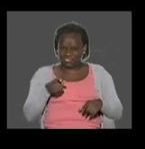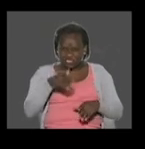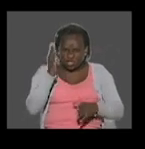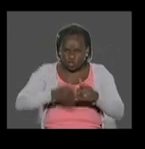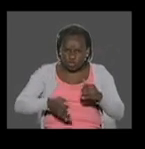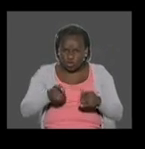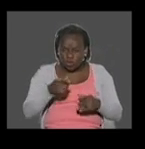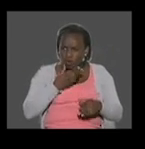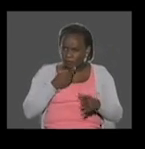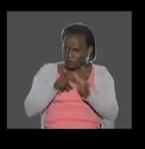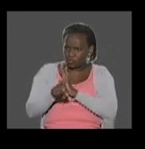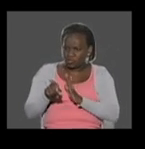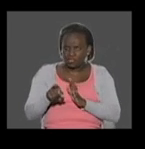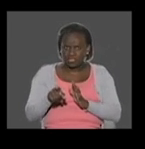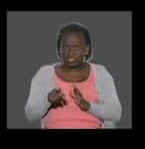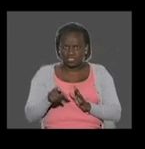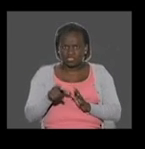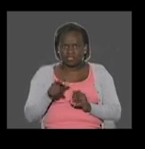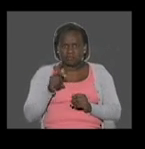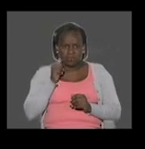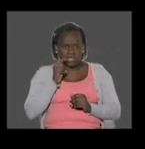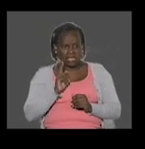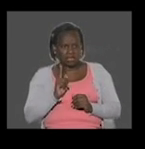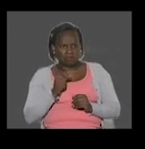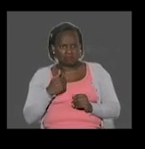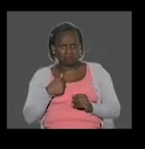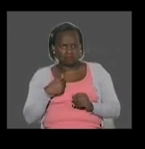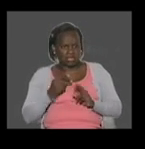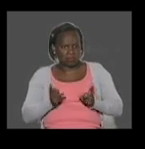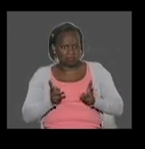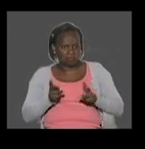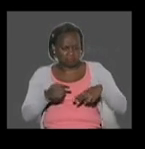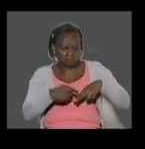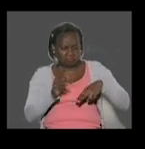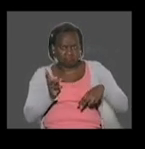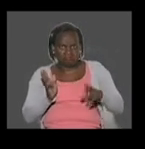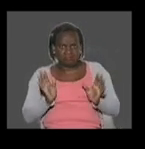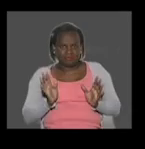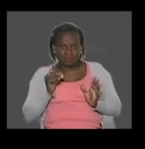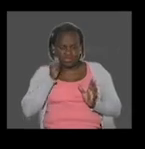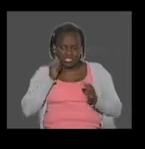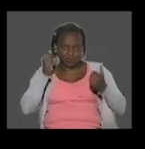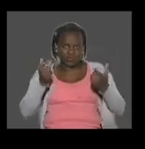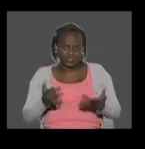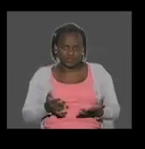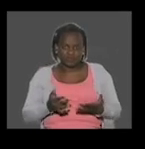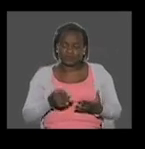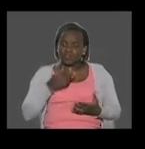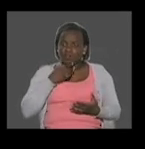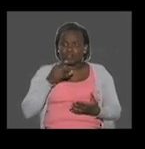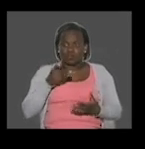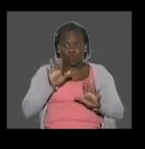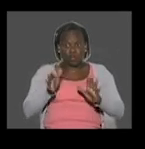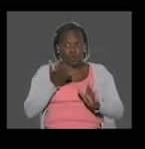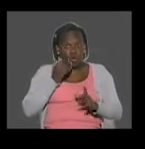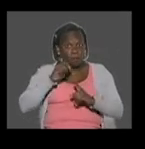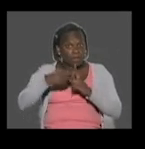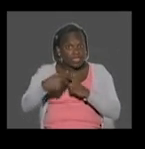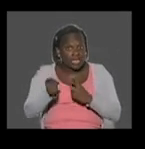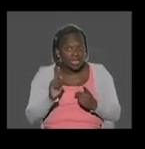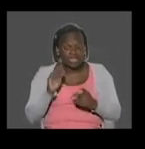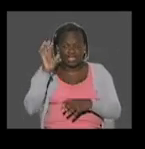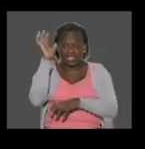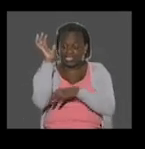Te cortaram? Perguntou o homem. Não, eu sempre fui assim, disse a mulher. E ele disse, não